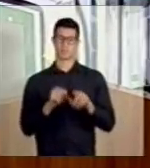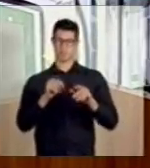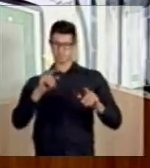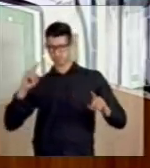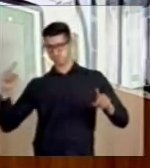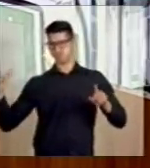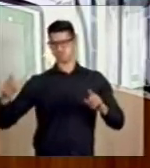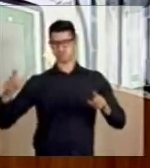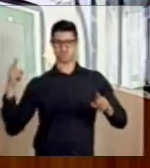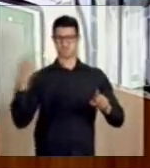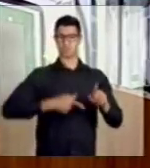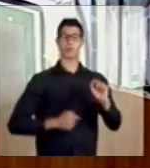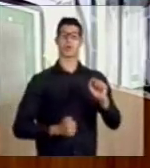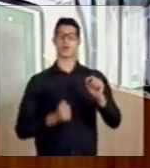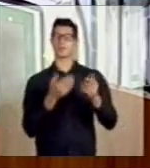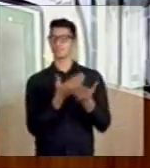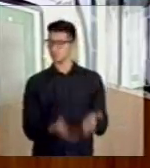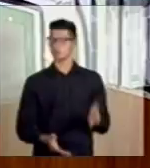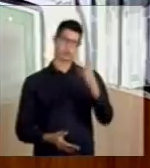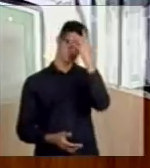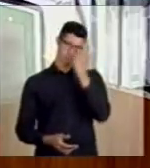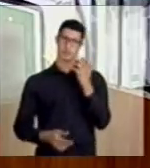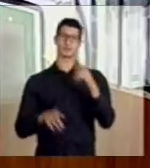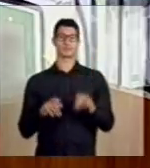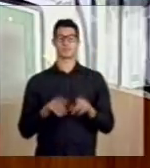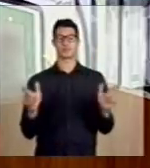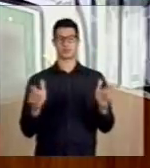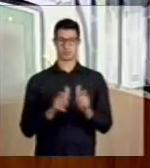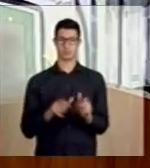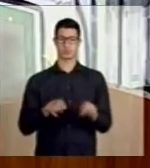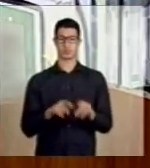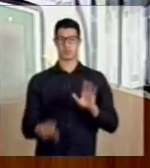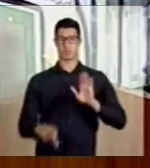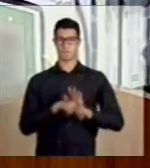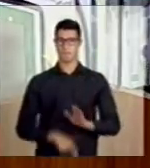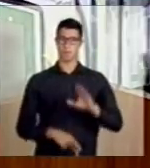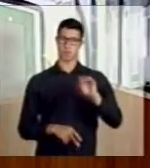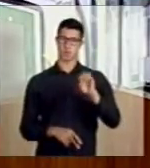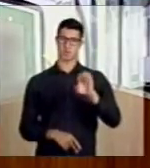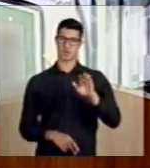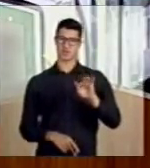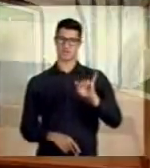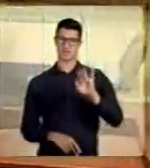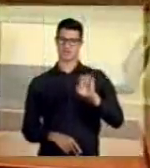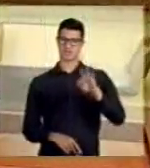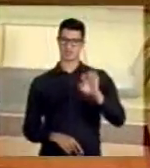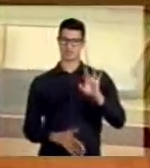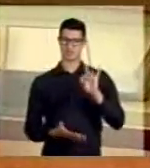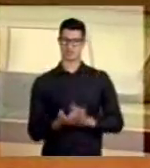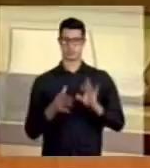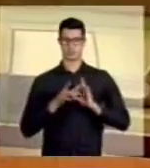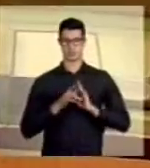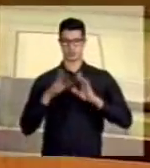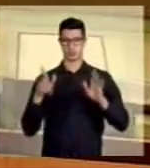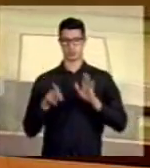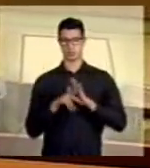da maioria, o que compromete gravemente, por reduzi-lo, o próprio coeficiente de legitimidade democrática